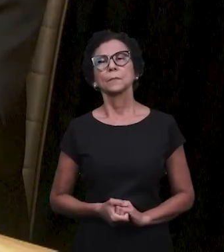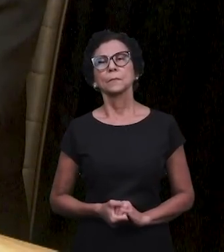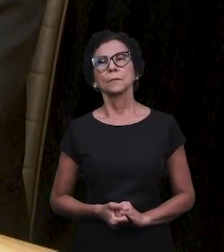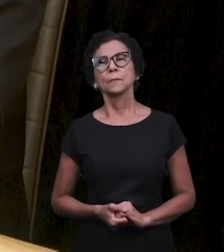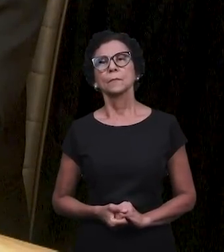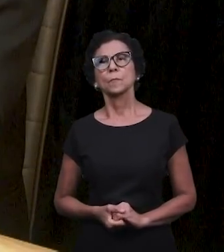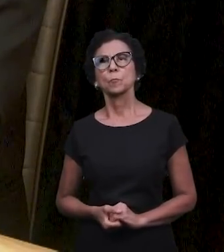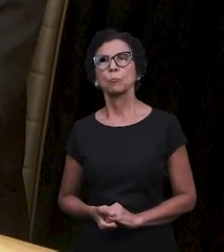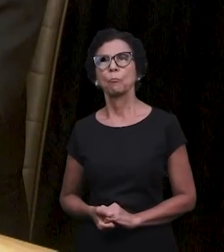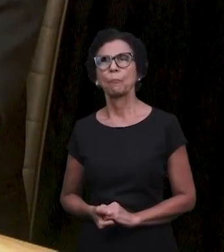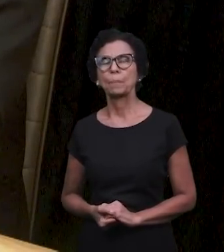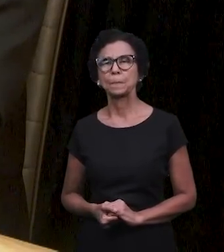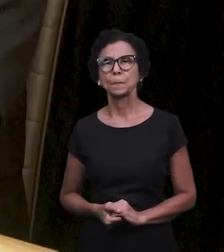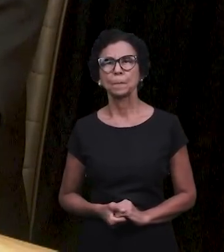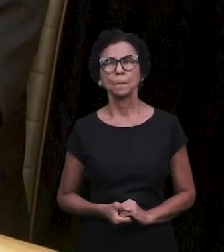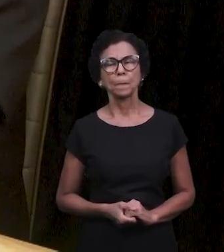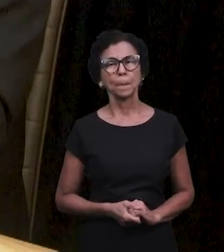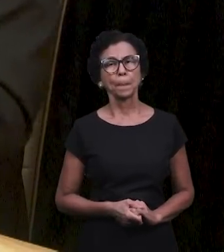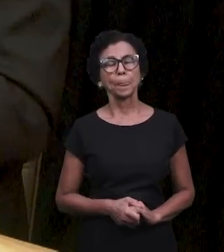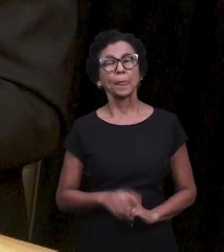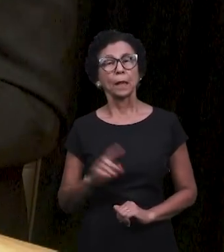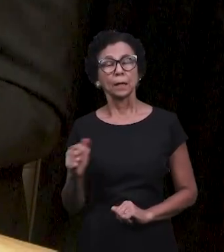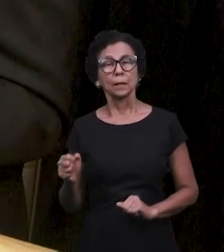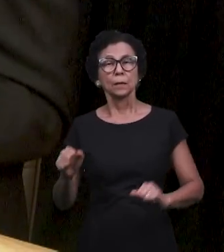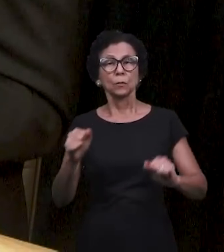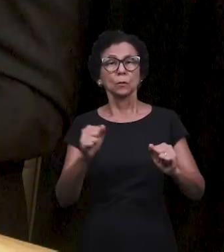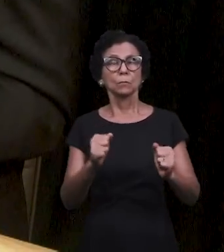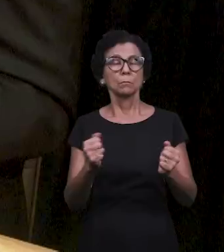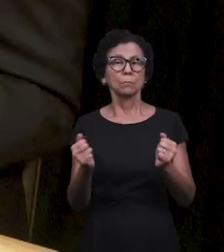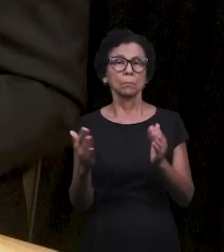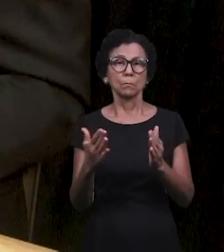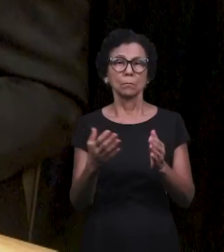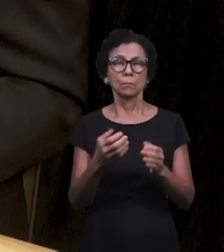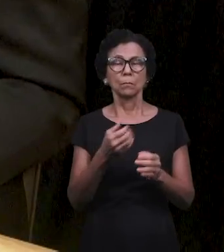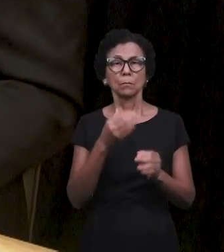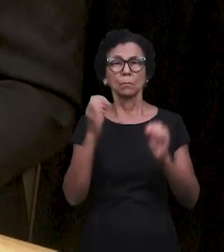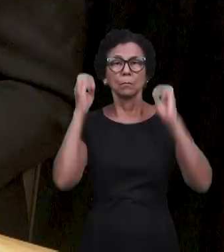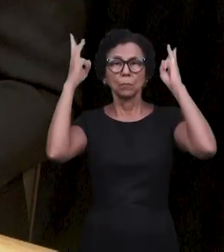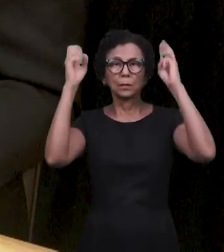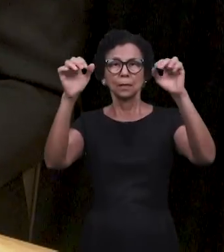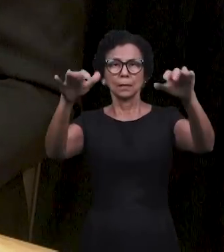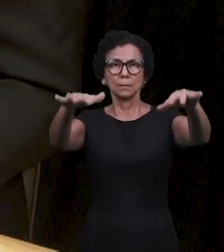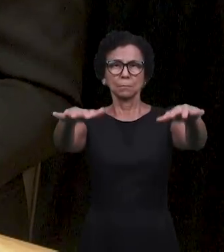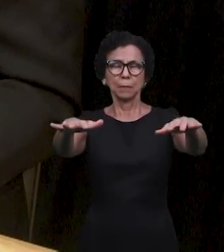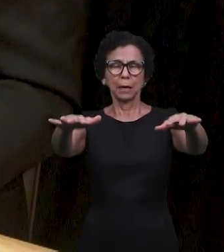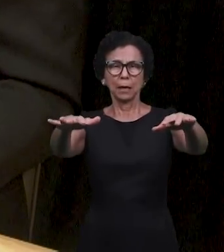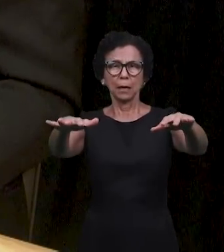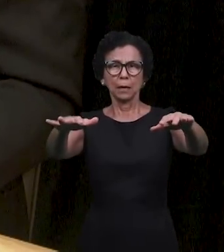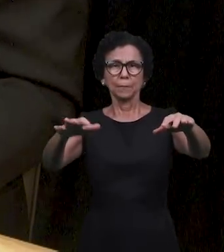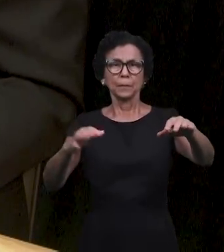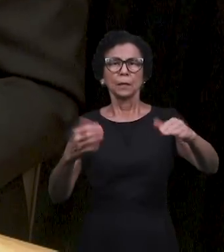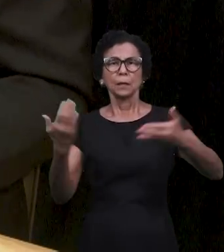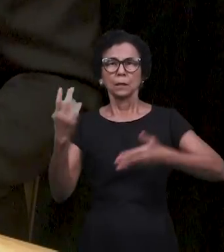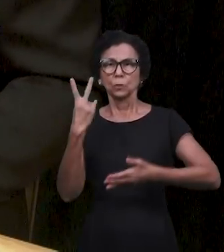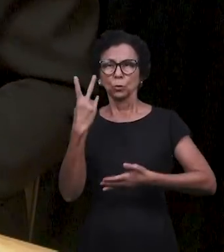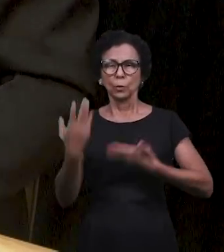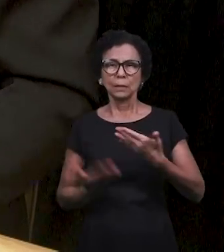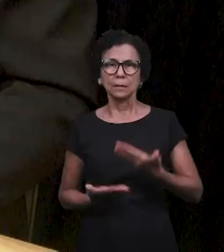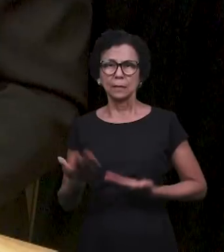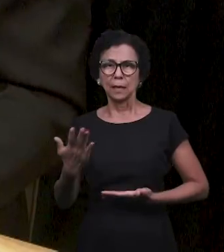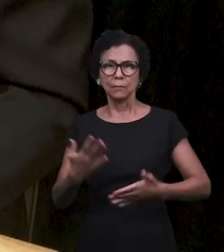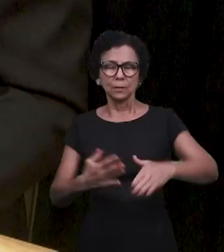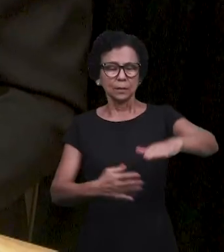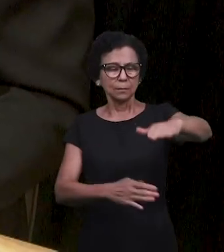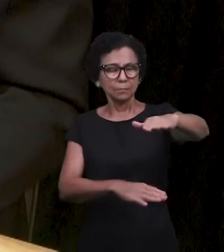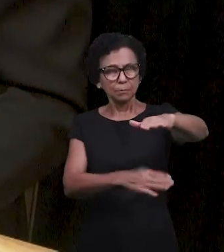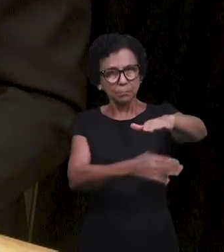ali sustentavam a mão. A igreja, ela vive disso. Às vezes o livramento vem para mim através da intercessão de um irmão. Com certeza. Porque eu não